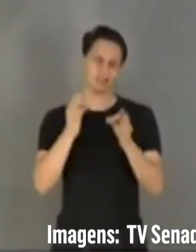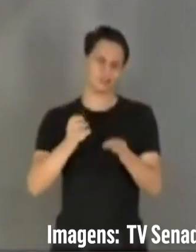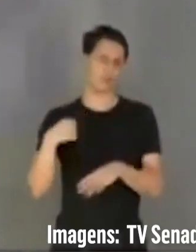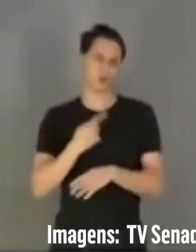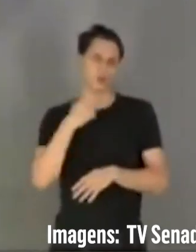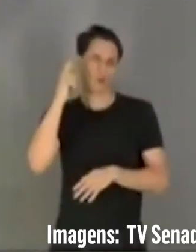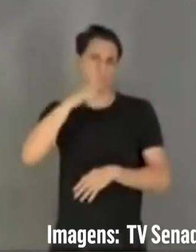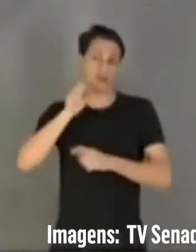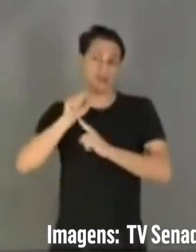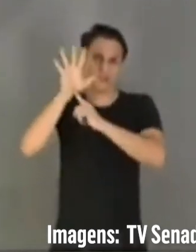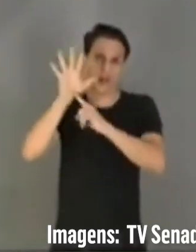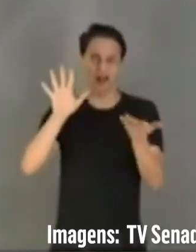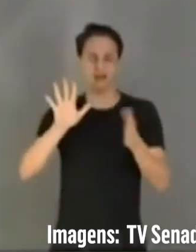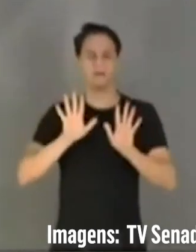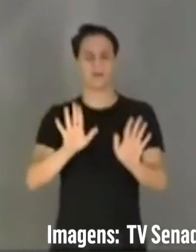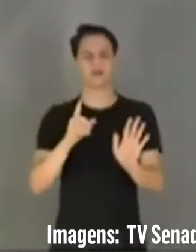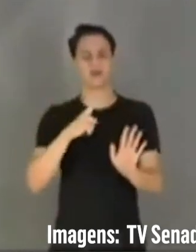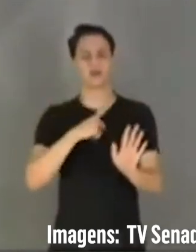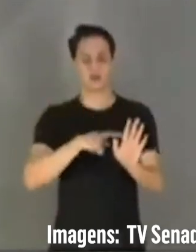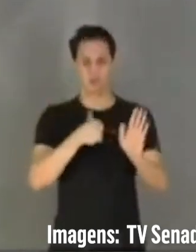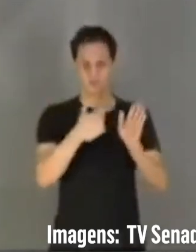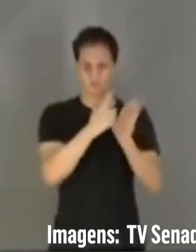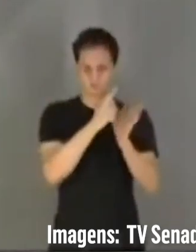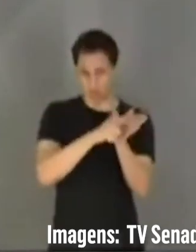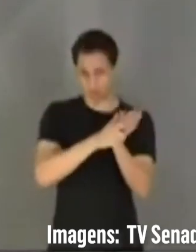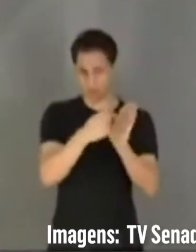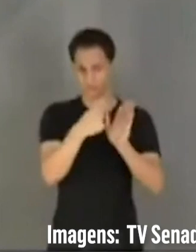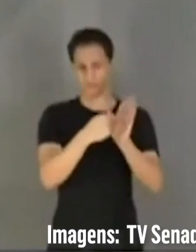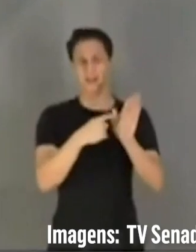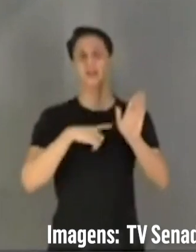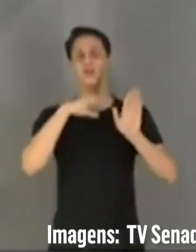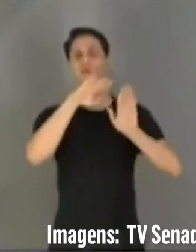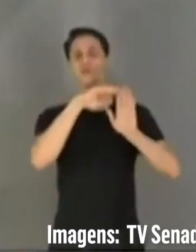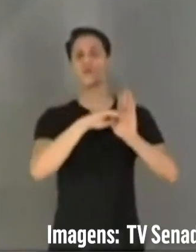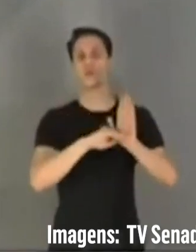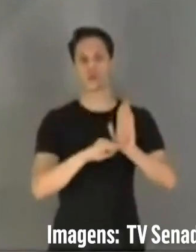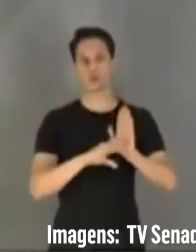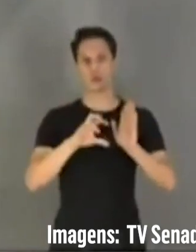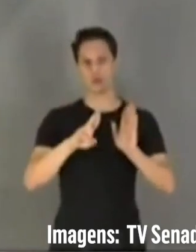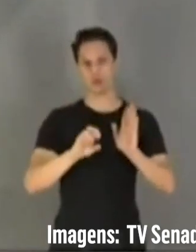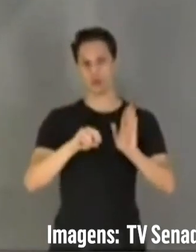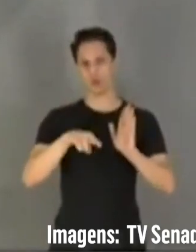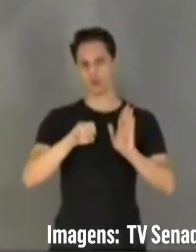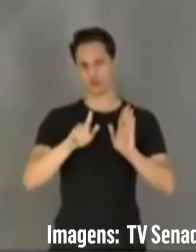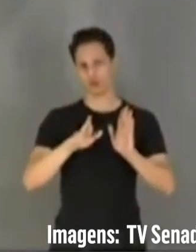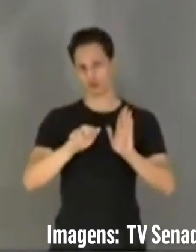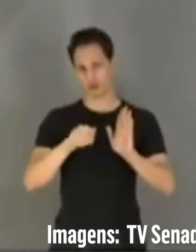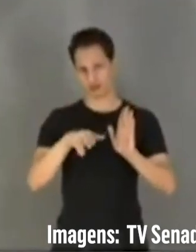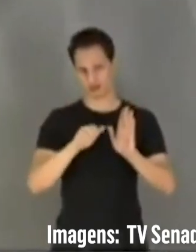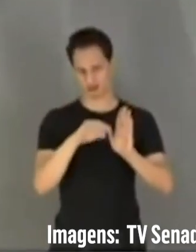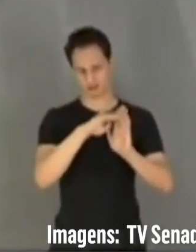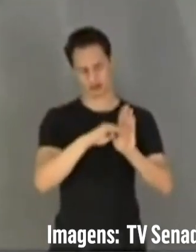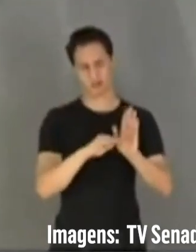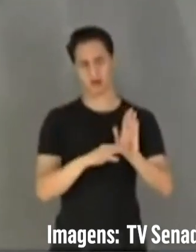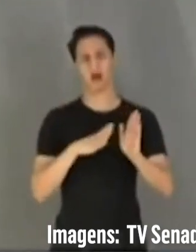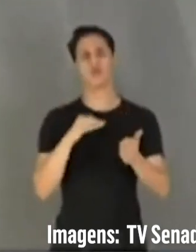espelhar, mas eu tenho aqui até um cronograma das últimas vezes que eu